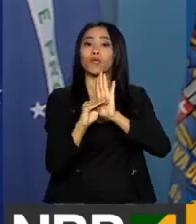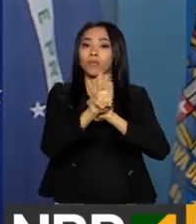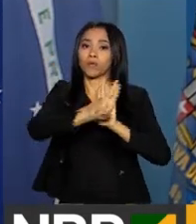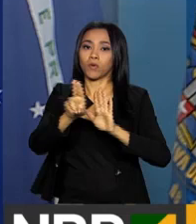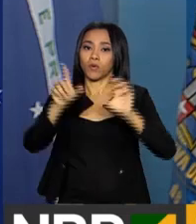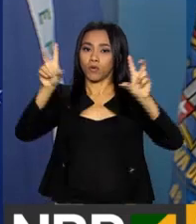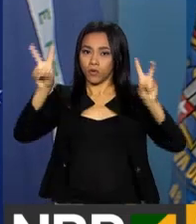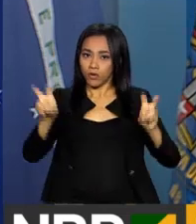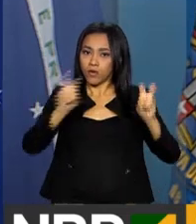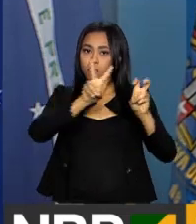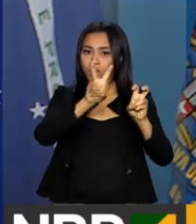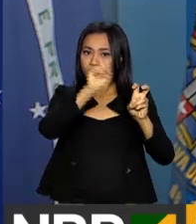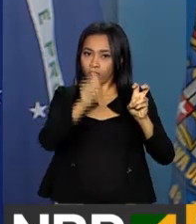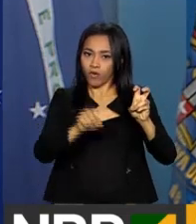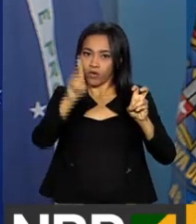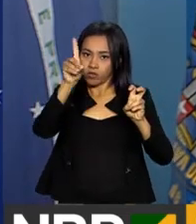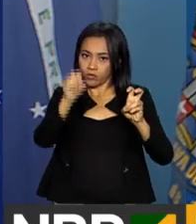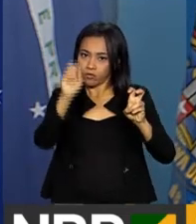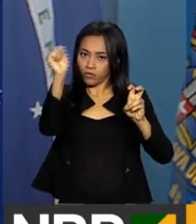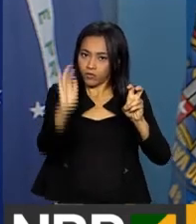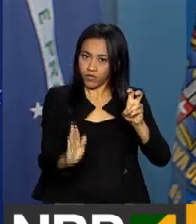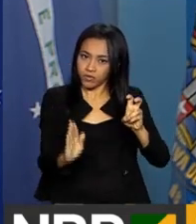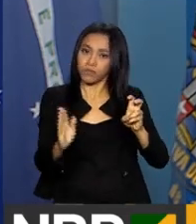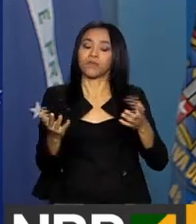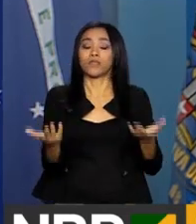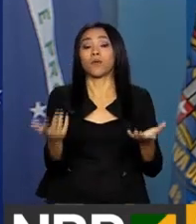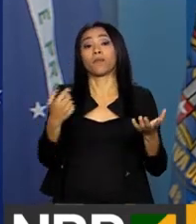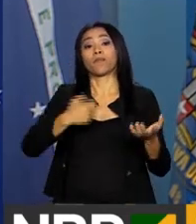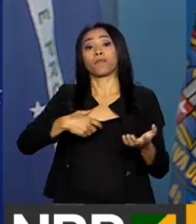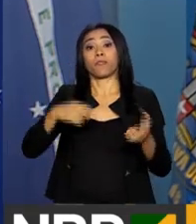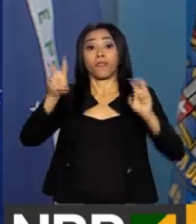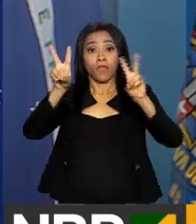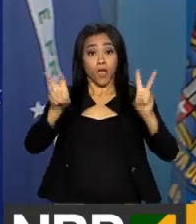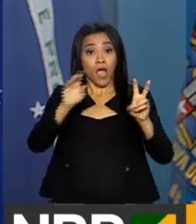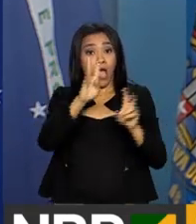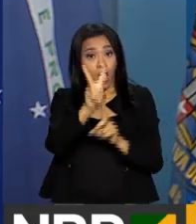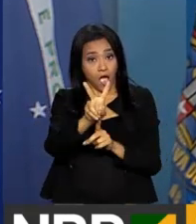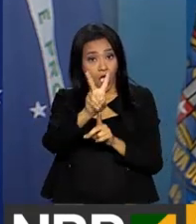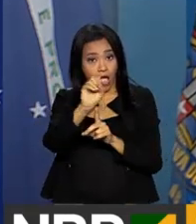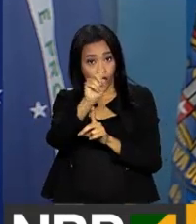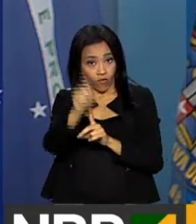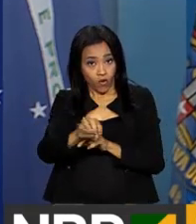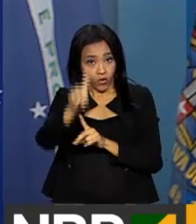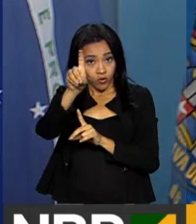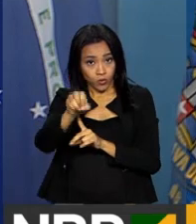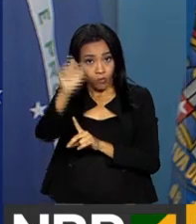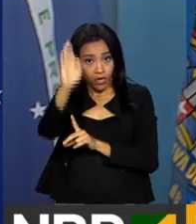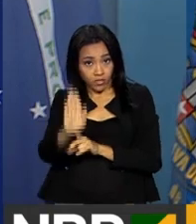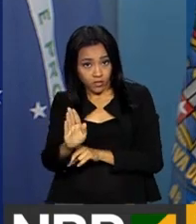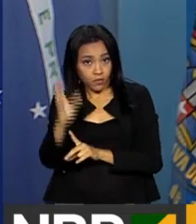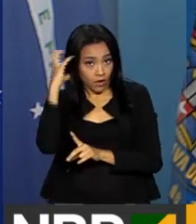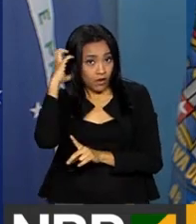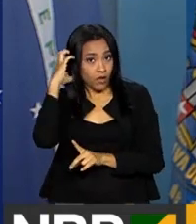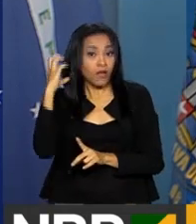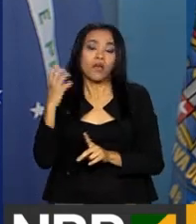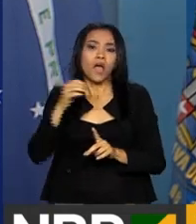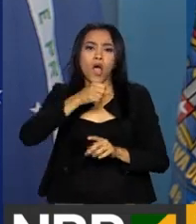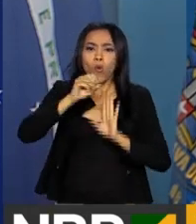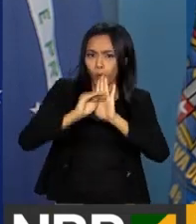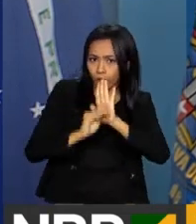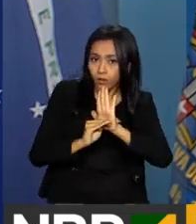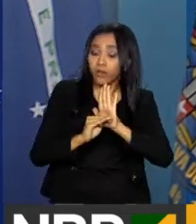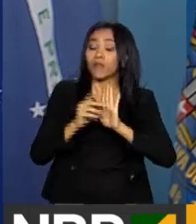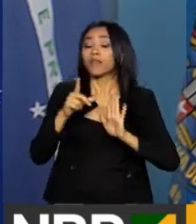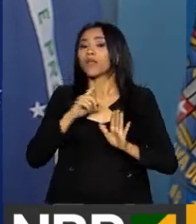muito interessantes a voz do brasil ela tem duas significa ações uma de alguma maneira